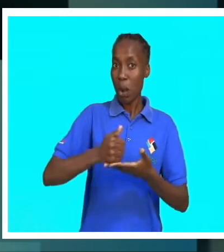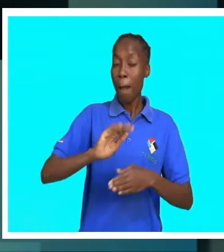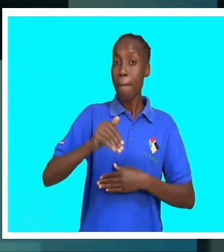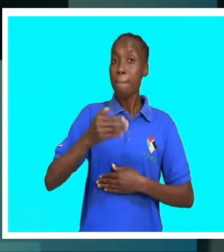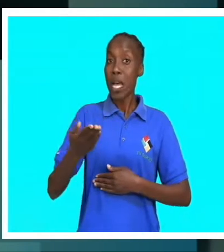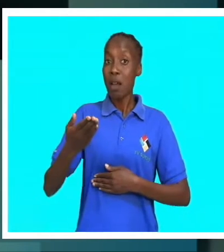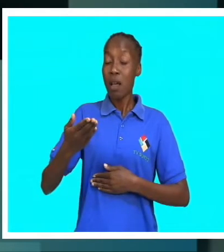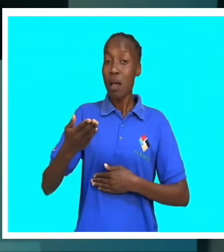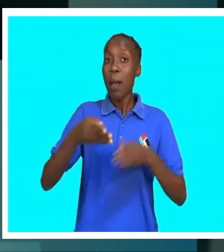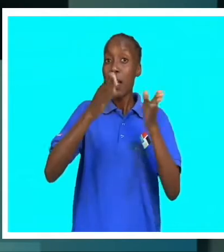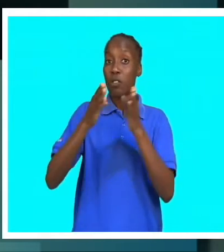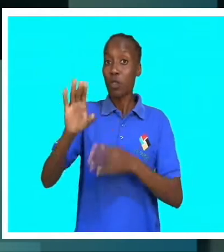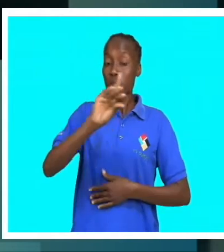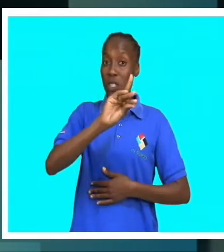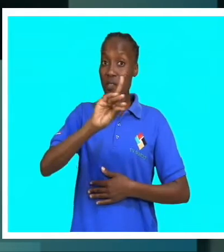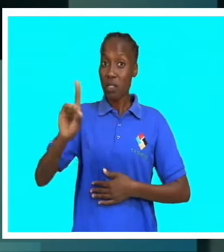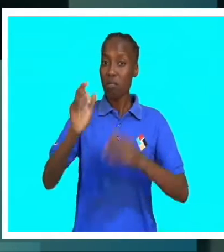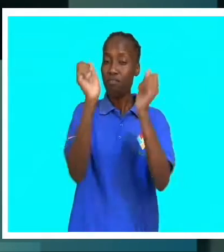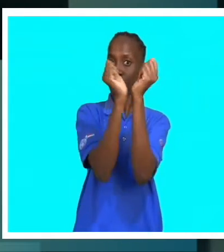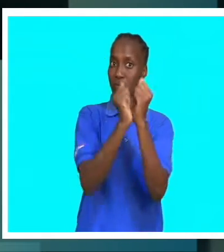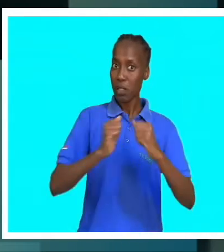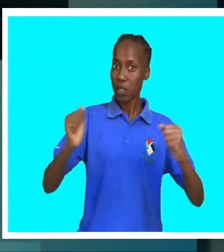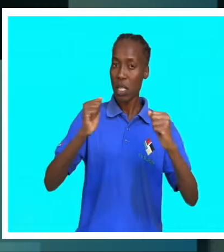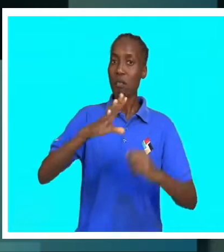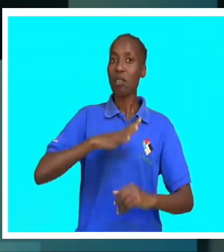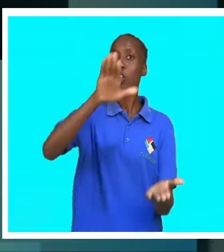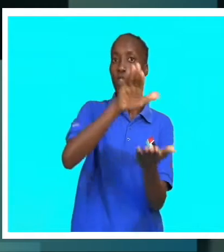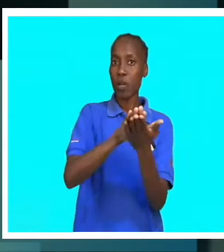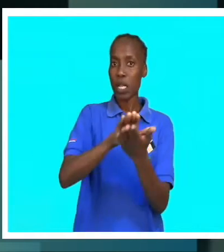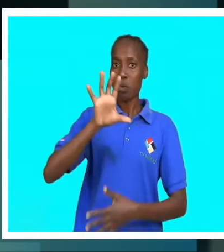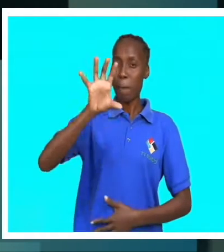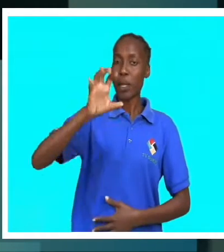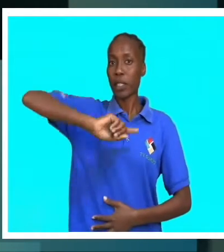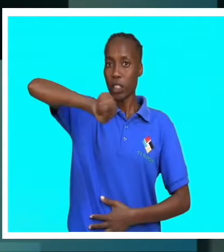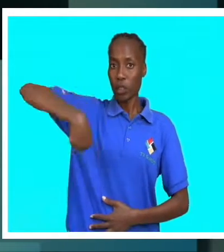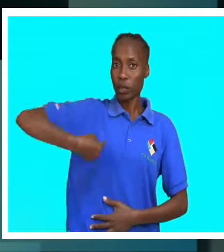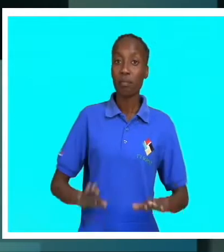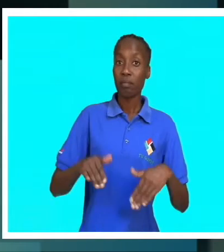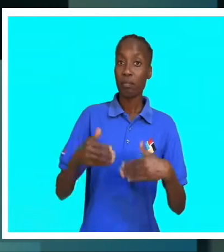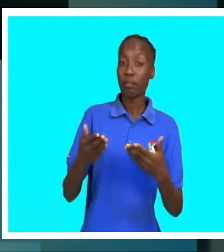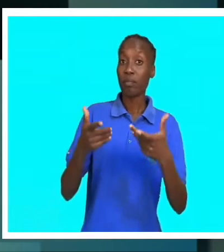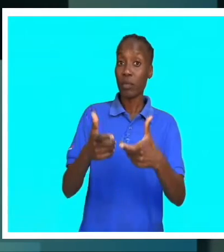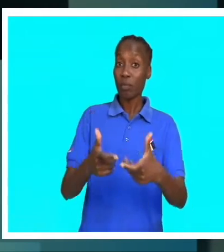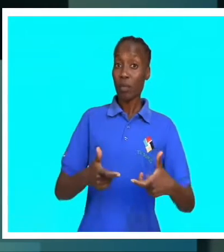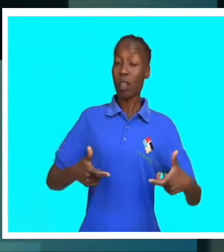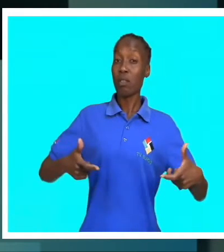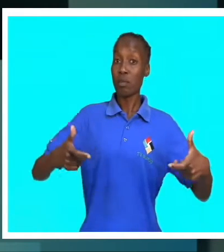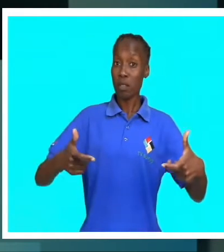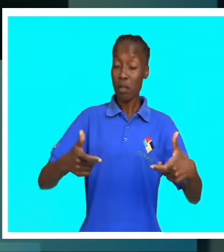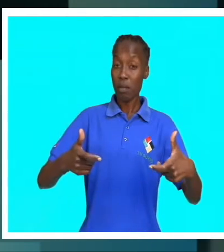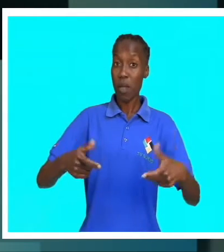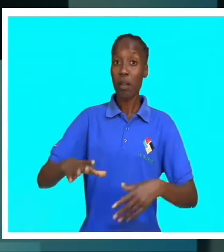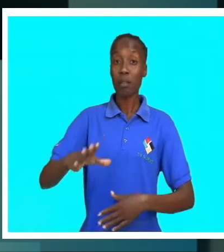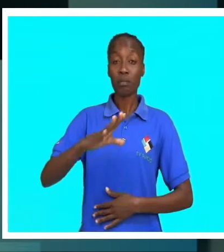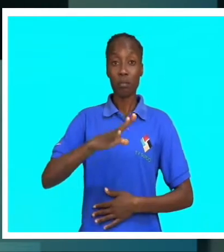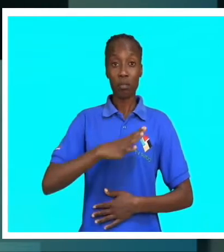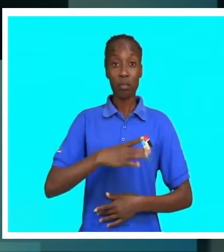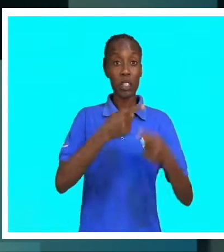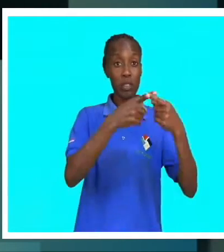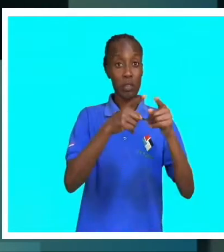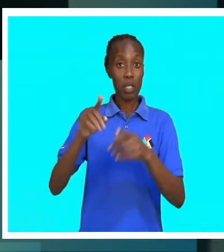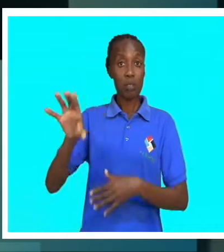deficiência no nosso país. Isso é um dado adquirido. A Cimeira congrega